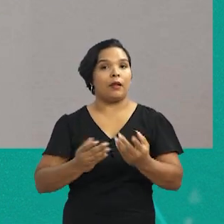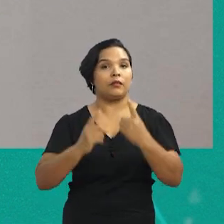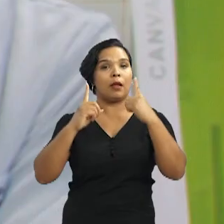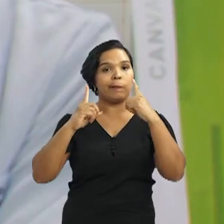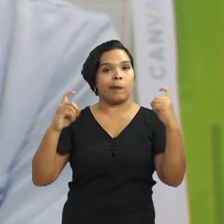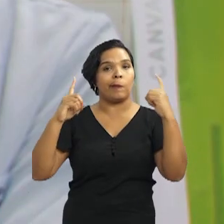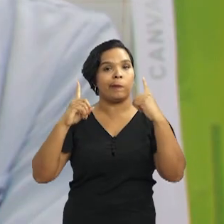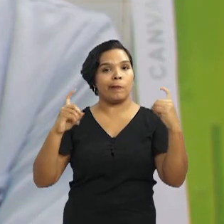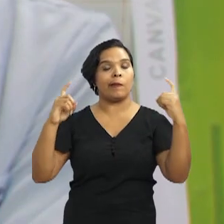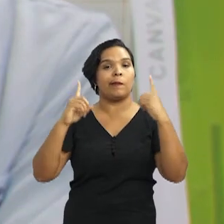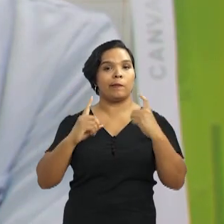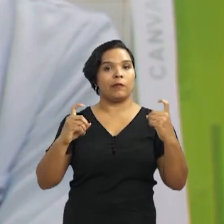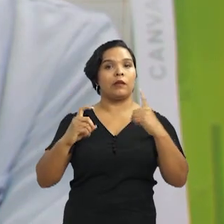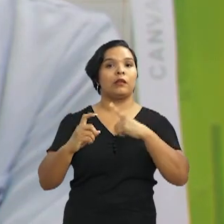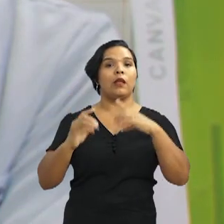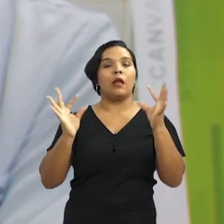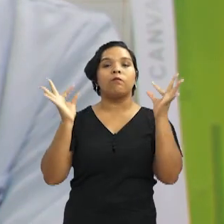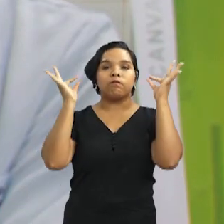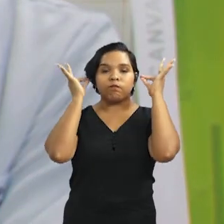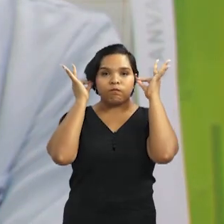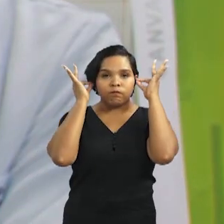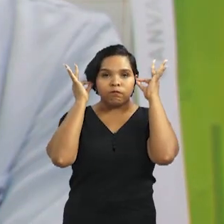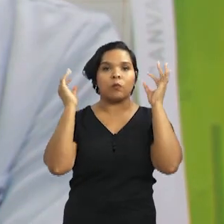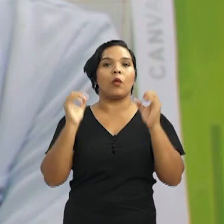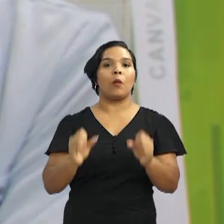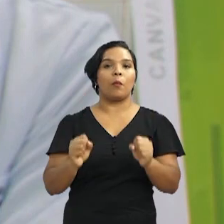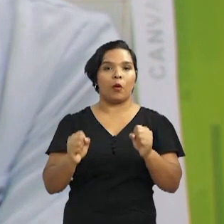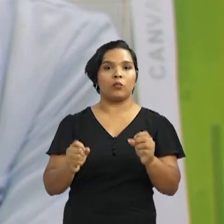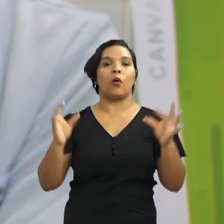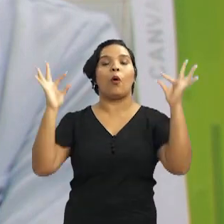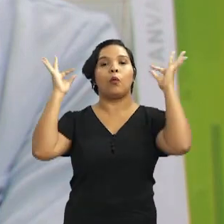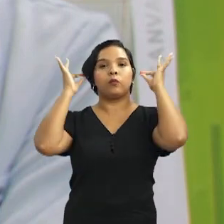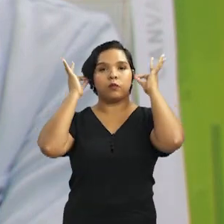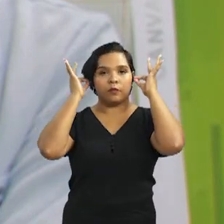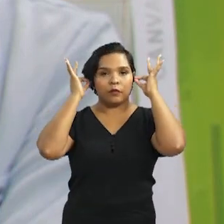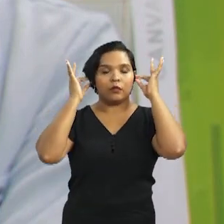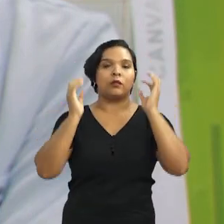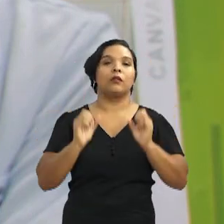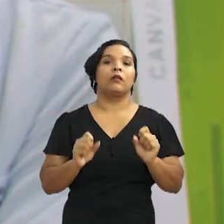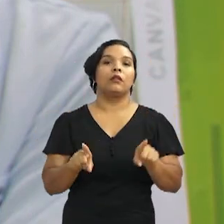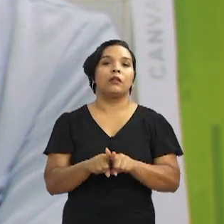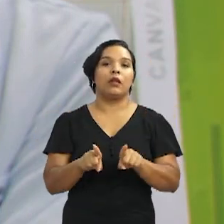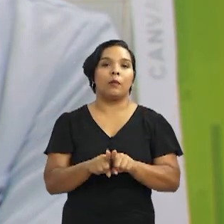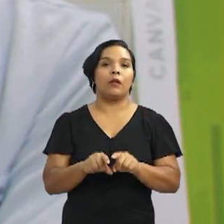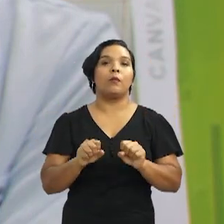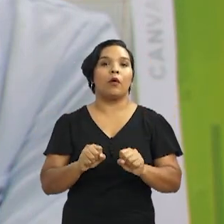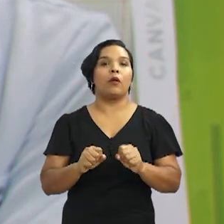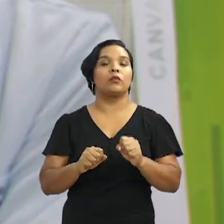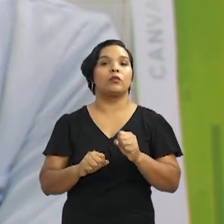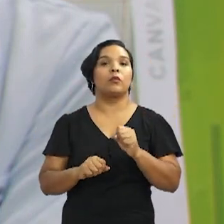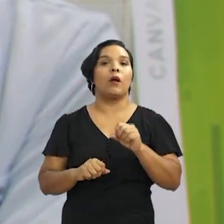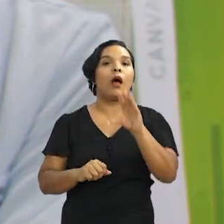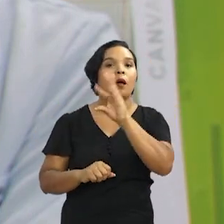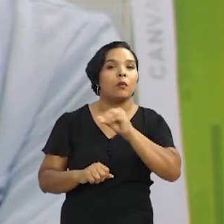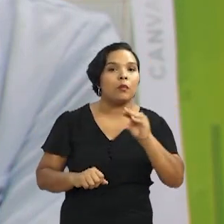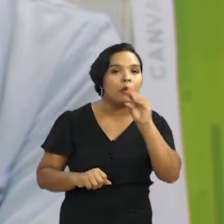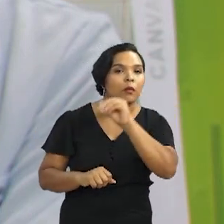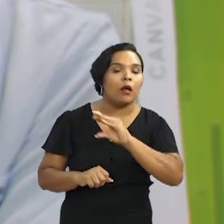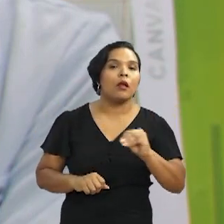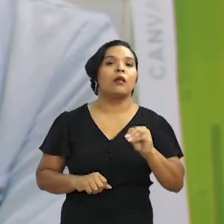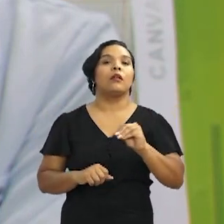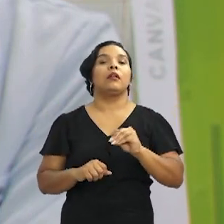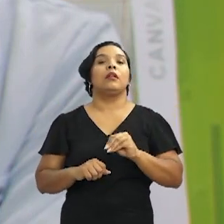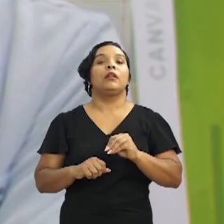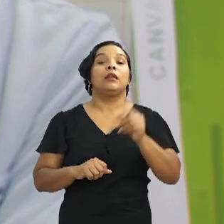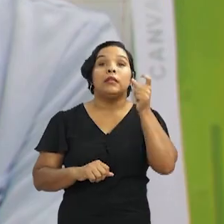A balança, ela emite o som, ela tem fone de ouvido, ele pode ouvir através de fone de ouvido ou então